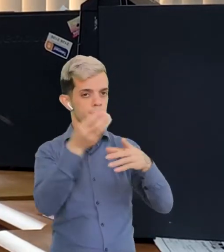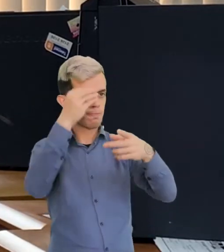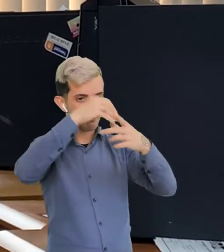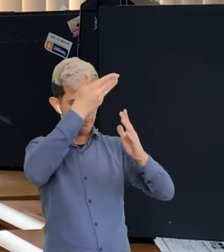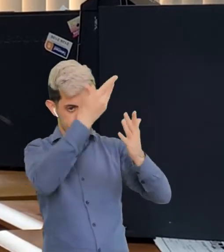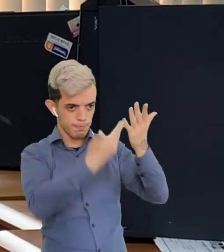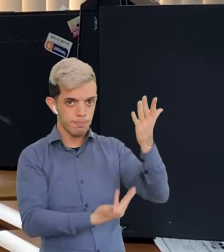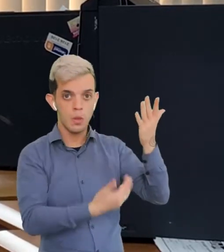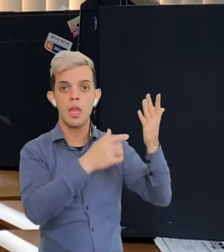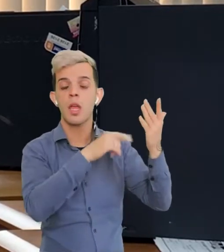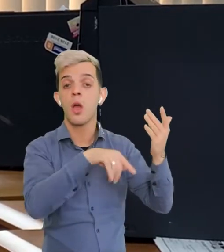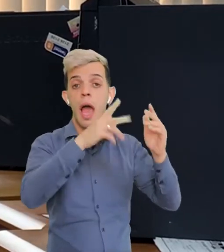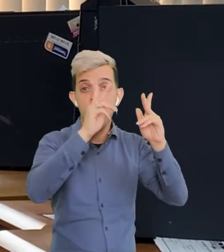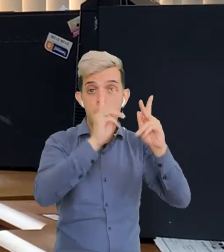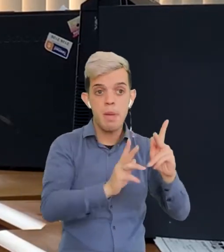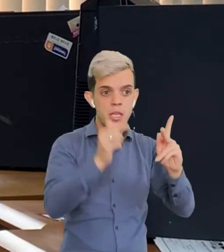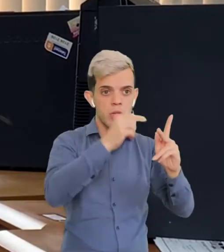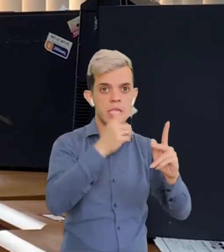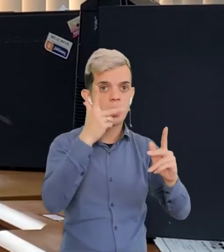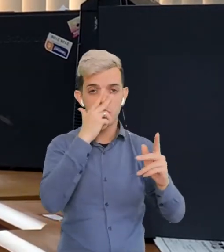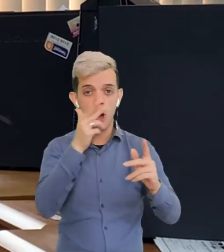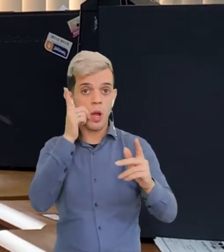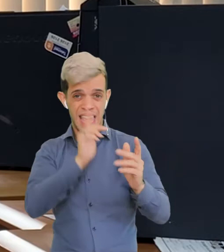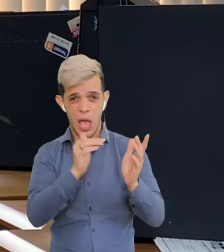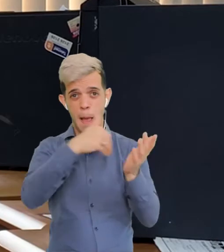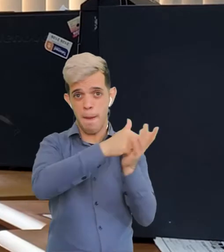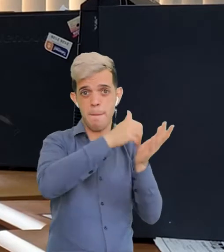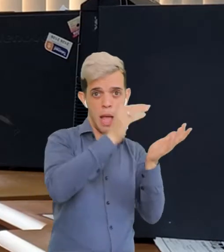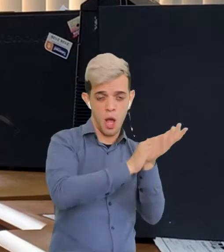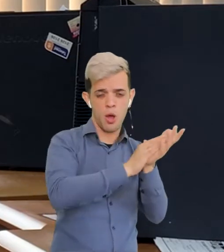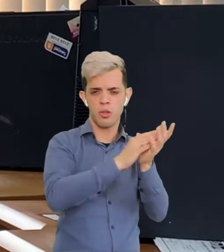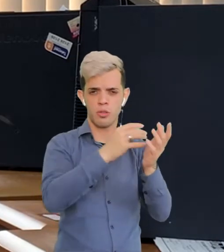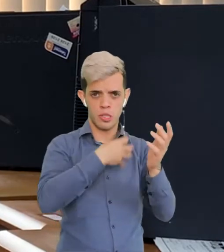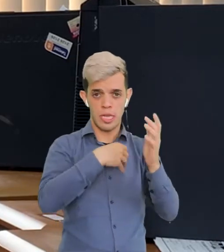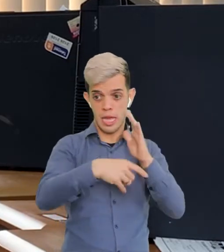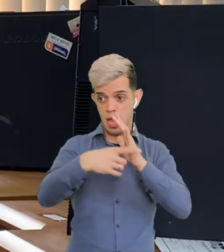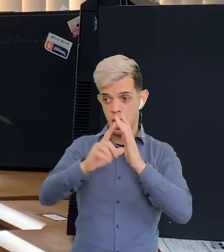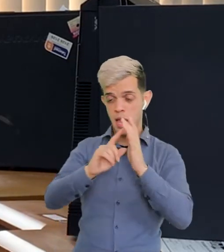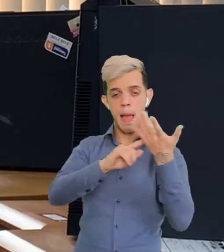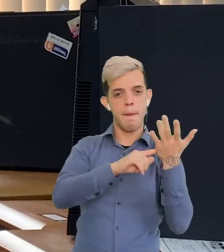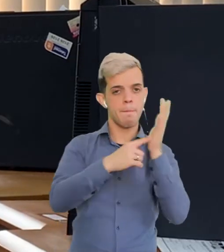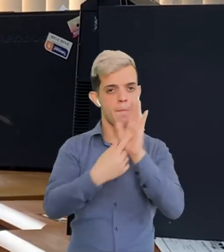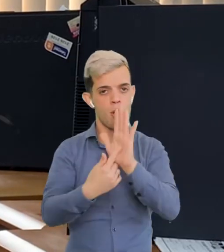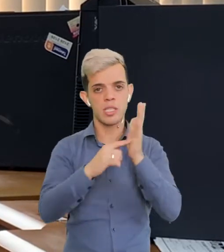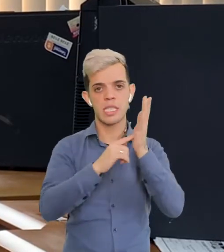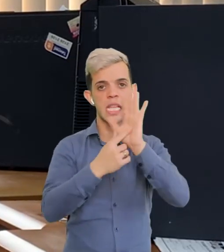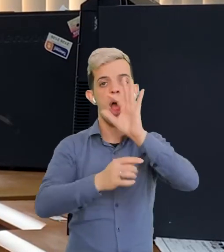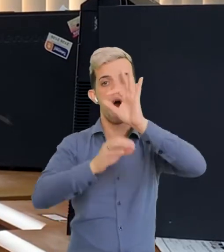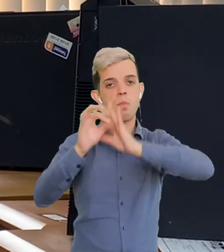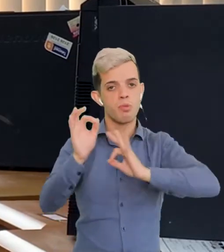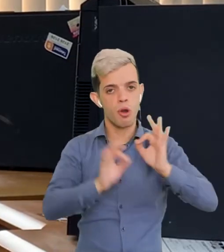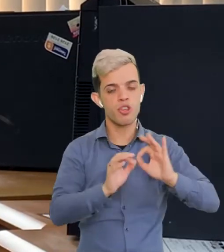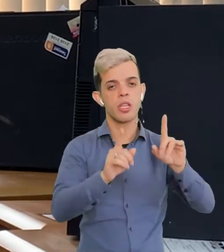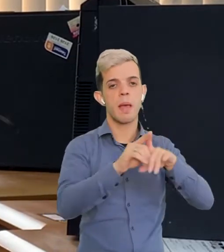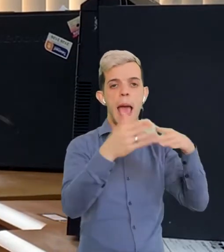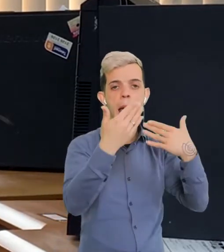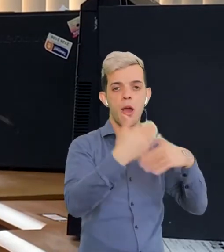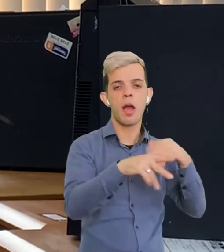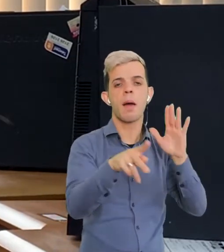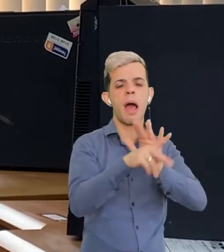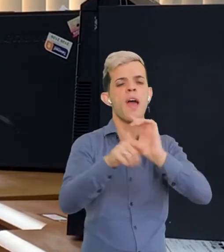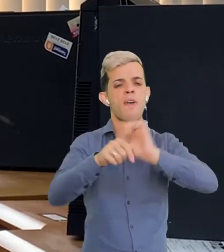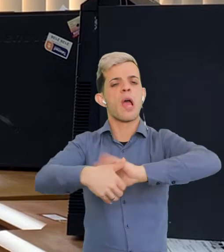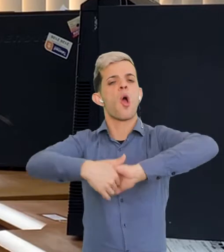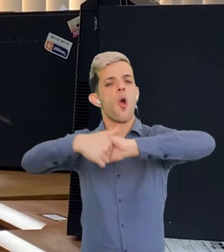o autuado apresente, se ele puder, protocolo de licenciamento, aprovação de projeto, comprovante de